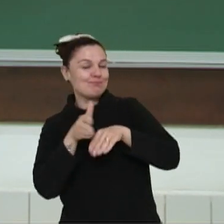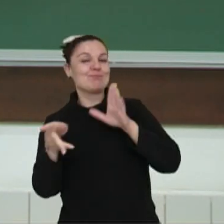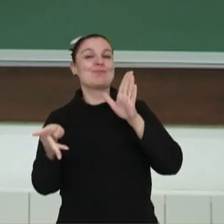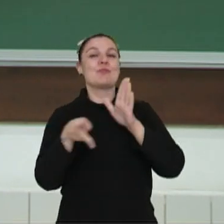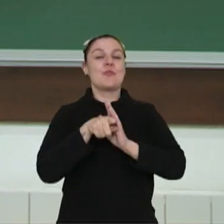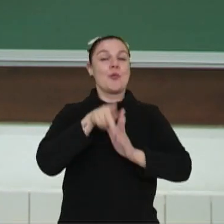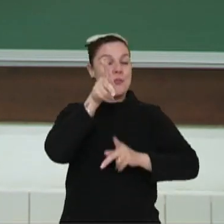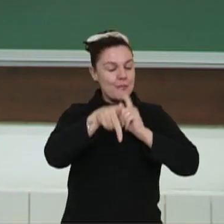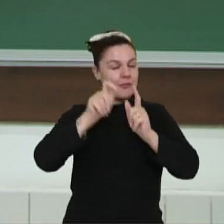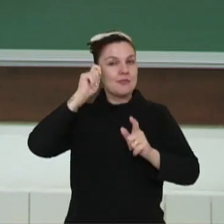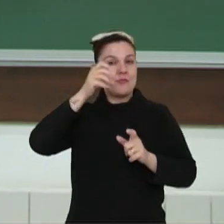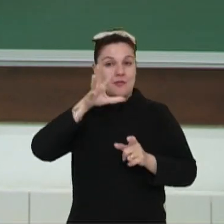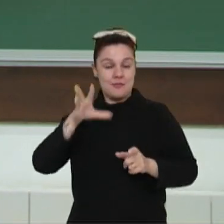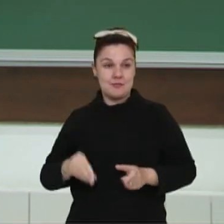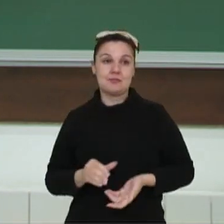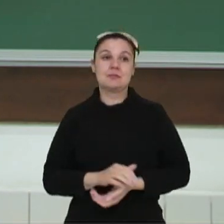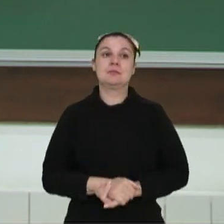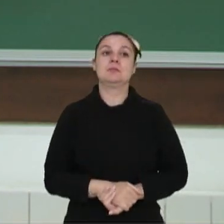dos povos africanos.